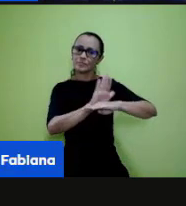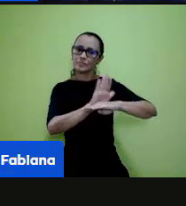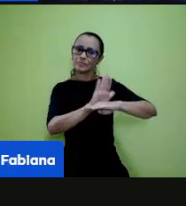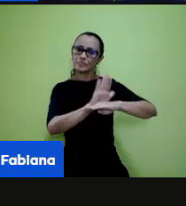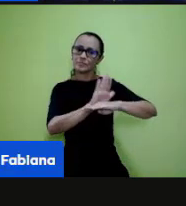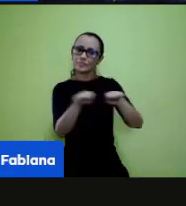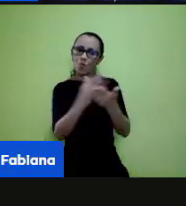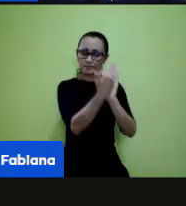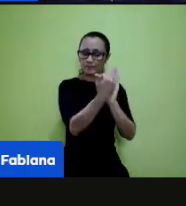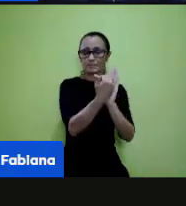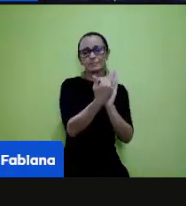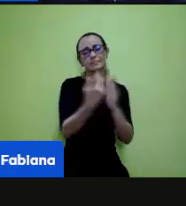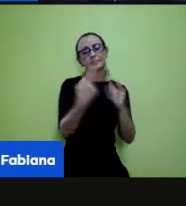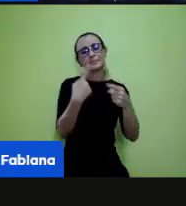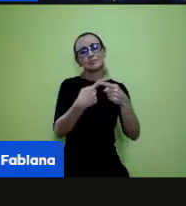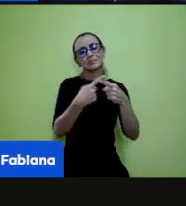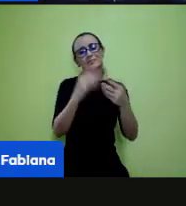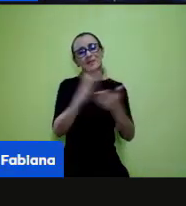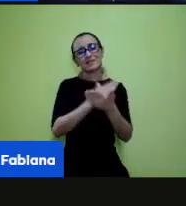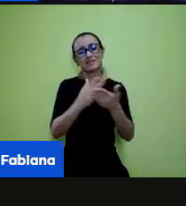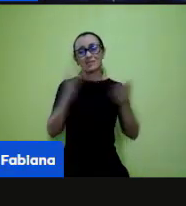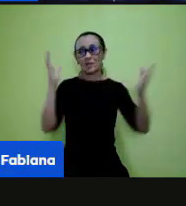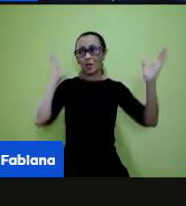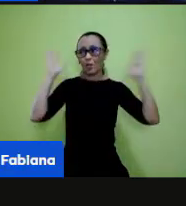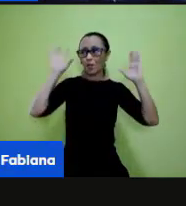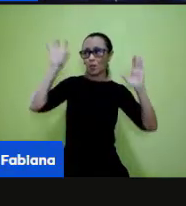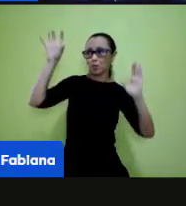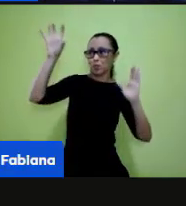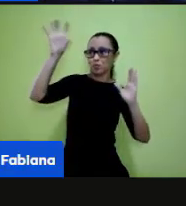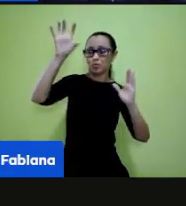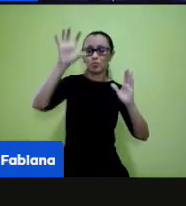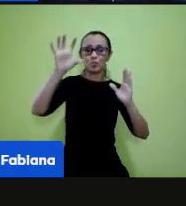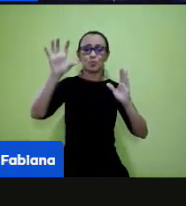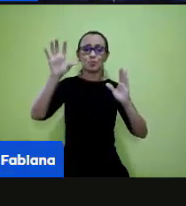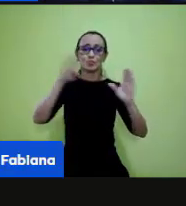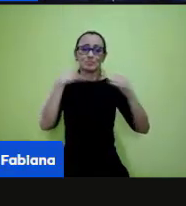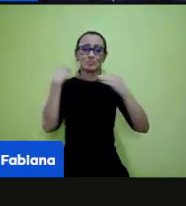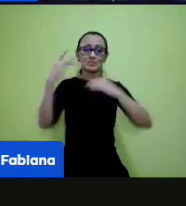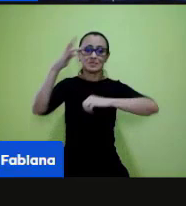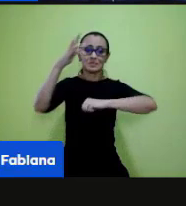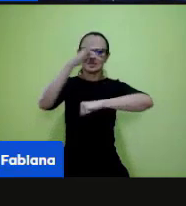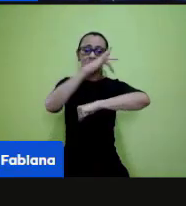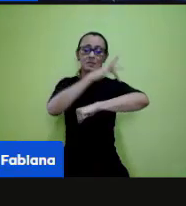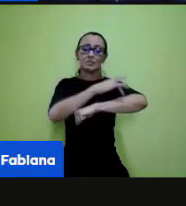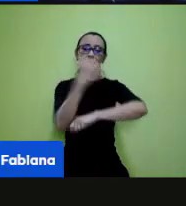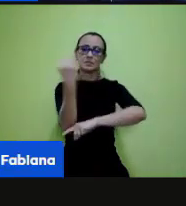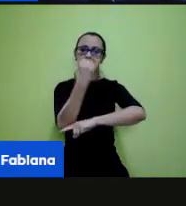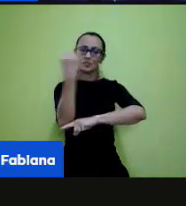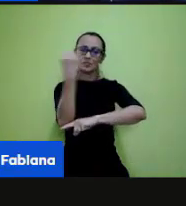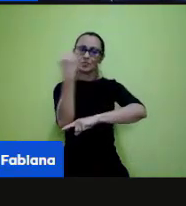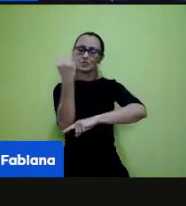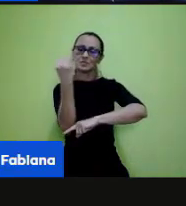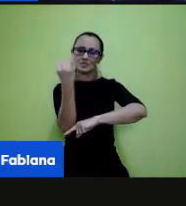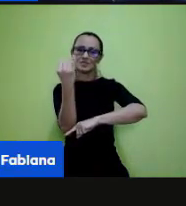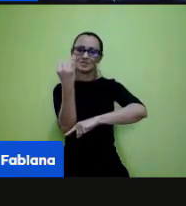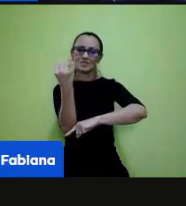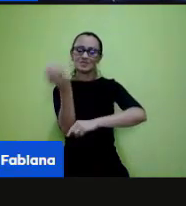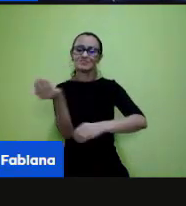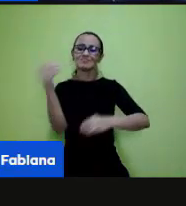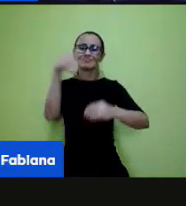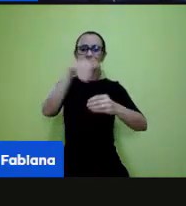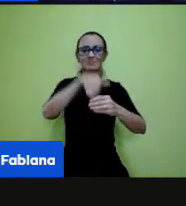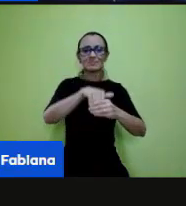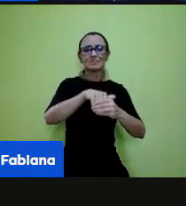para ser utilizada, porque eventualmente o fumacê ele pode também eliminar outros insetos que são benéficos ao